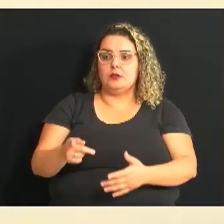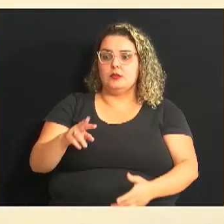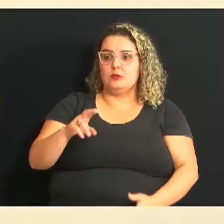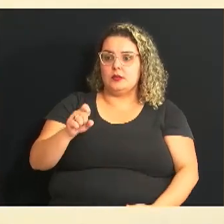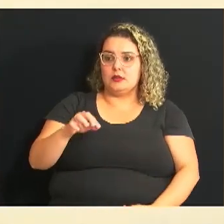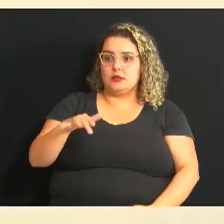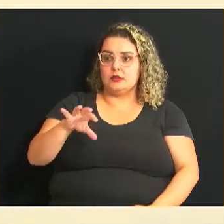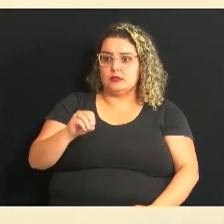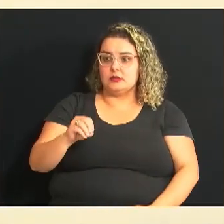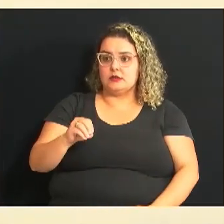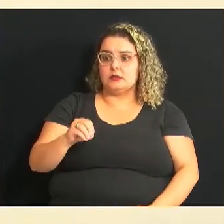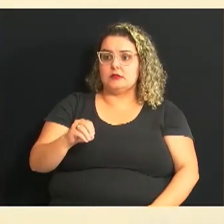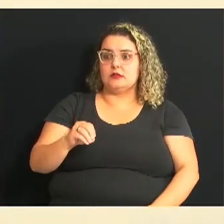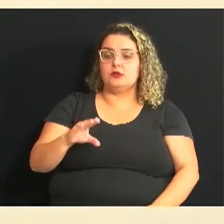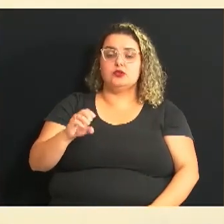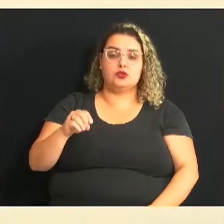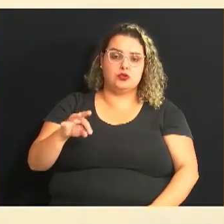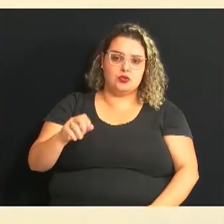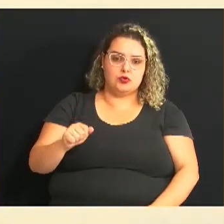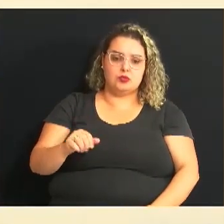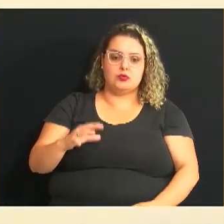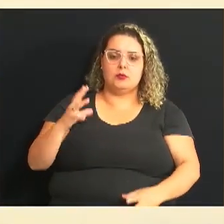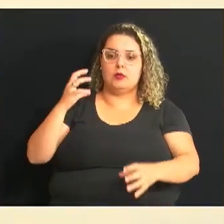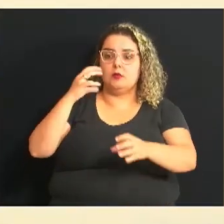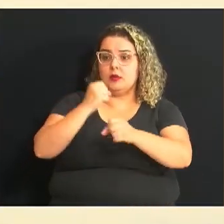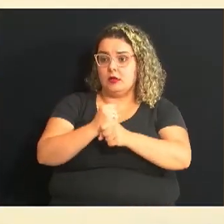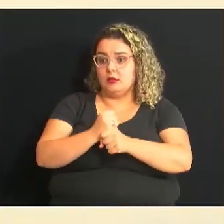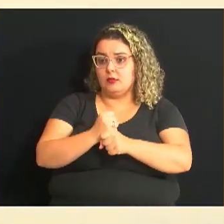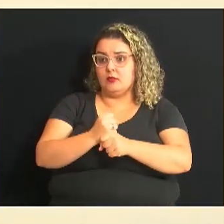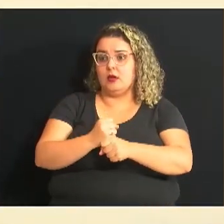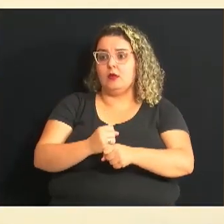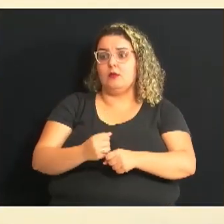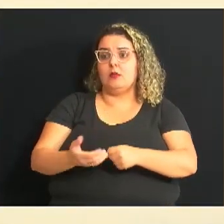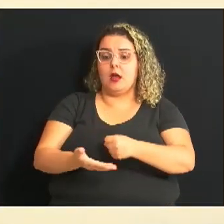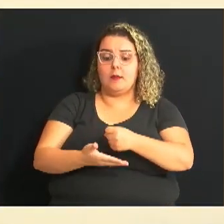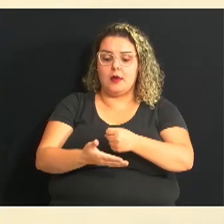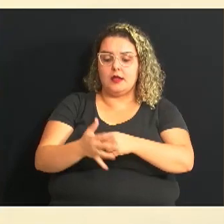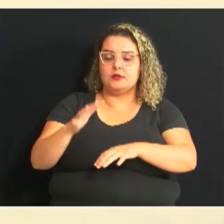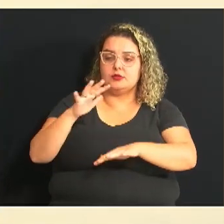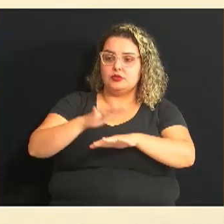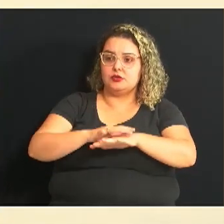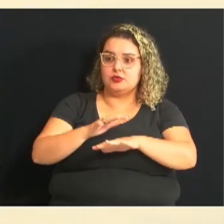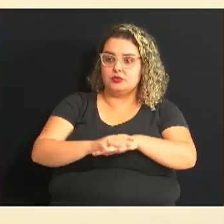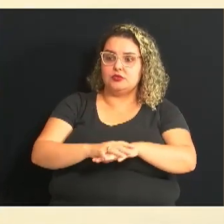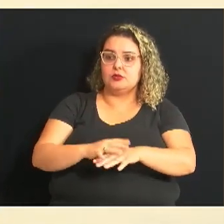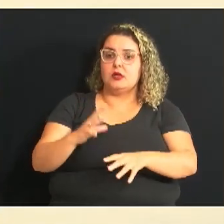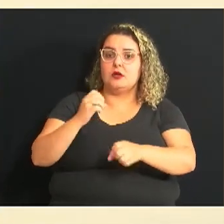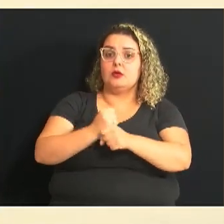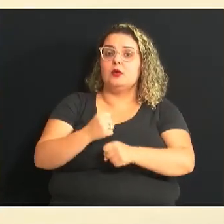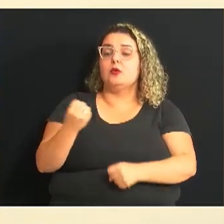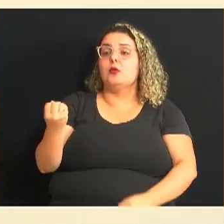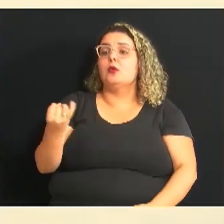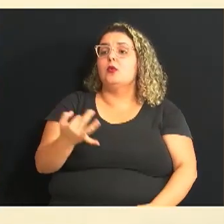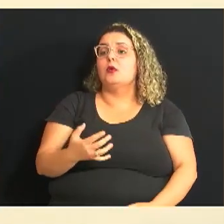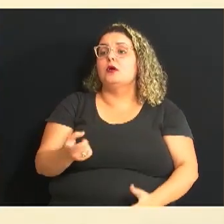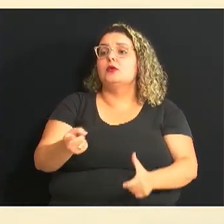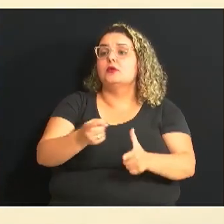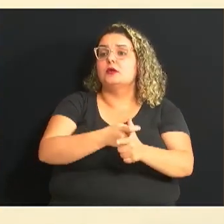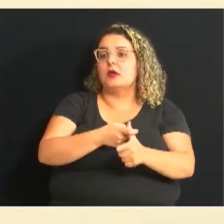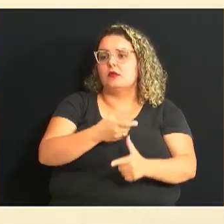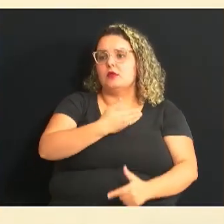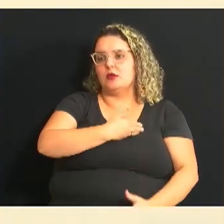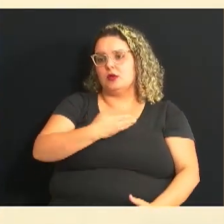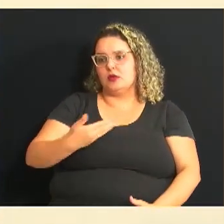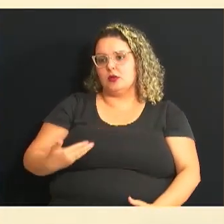aquela checagem, e calcula, chega a uma base de cálculo e calcula quanto que você deve para o governo. Porque, afinal de contas, tudo que você pagou durante